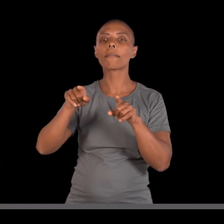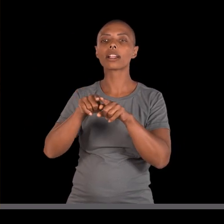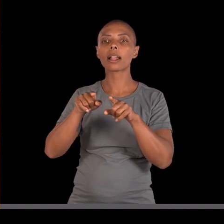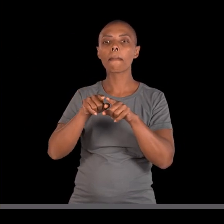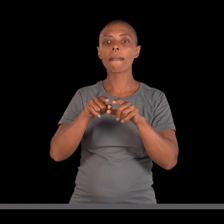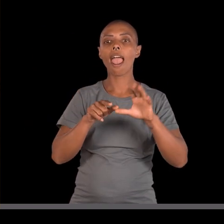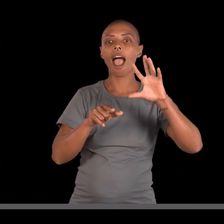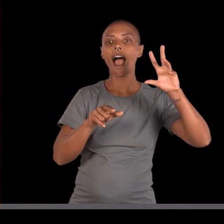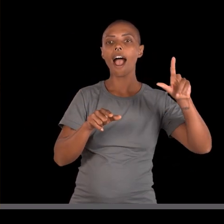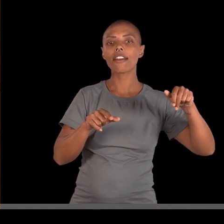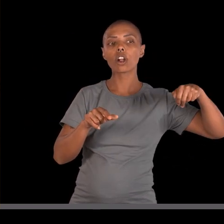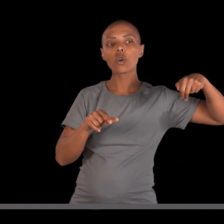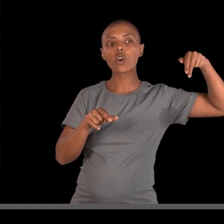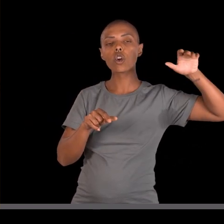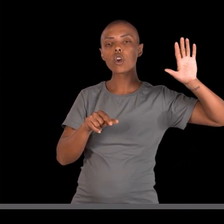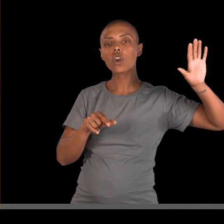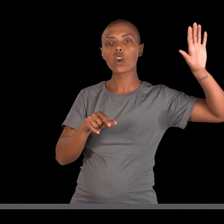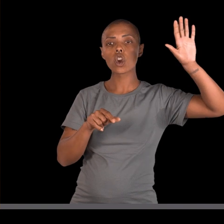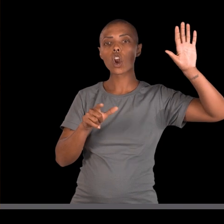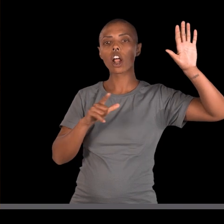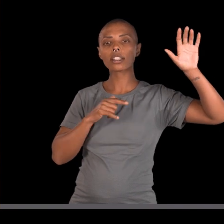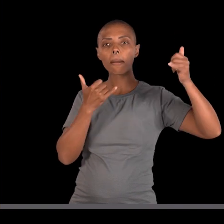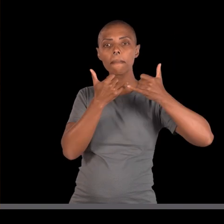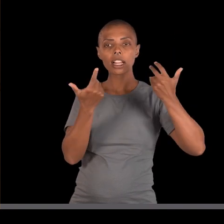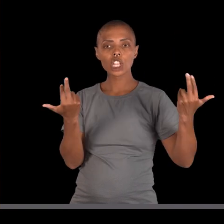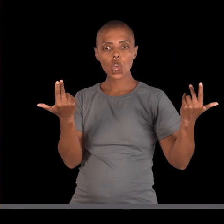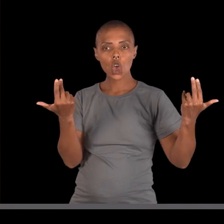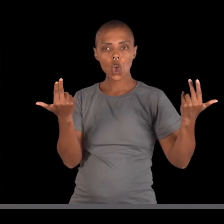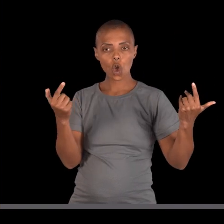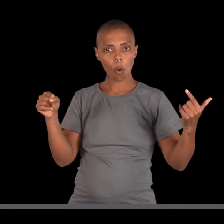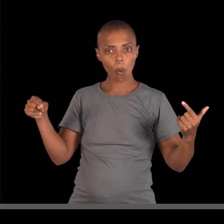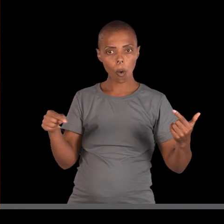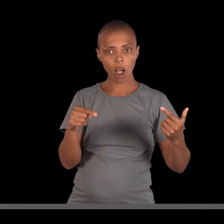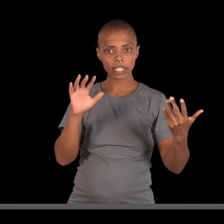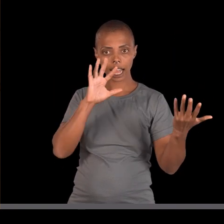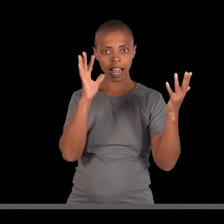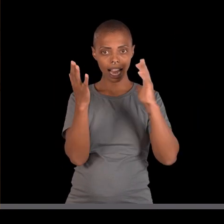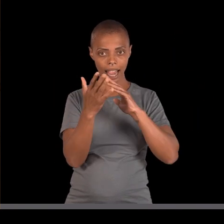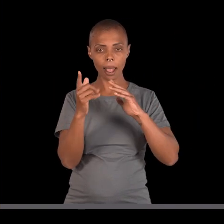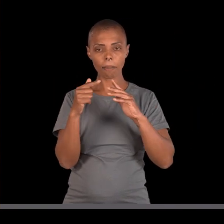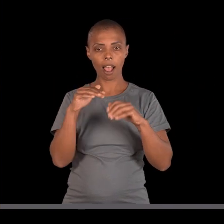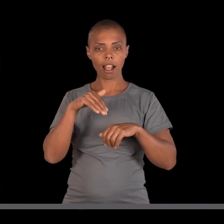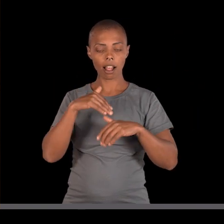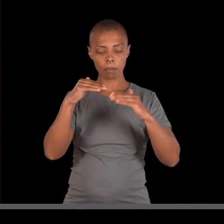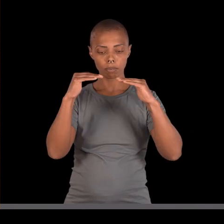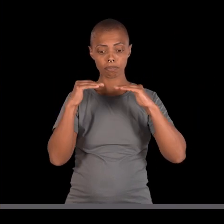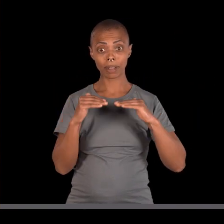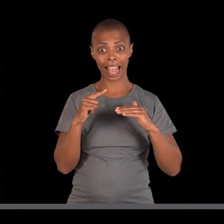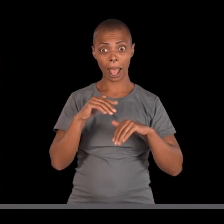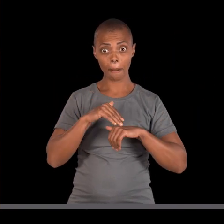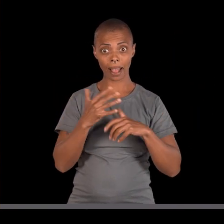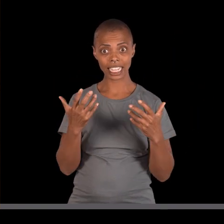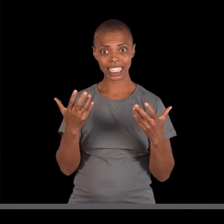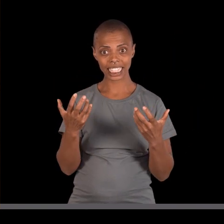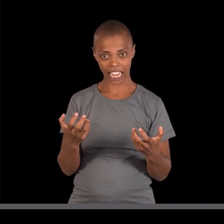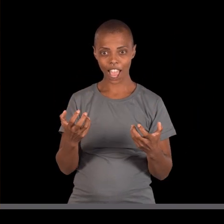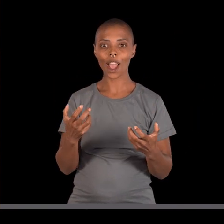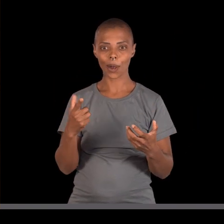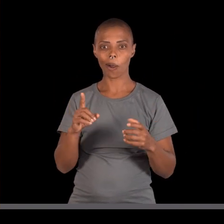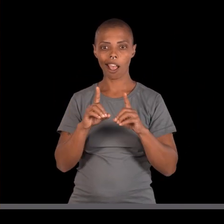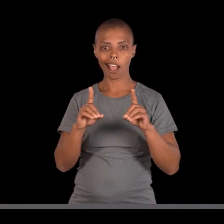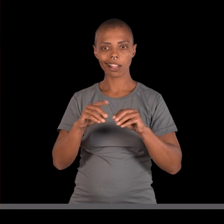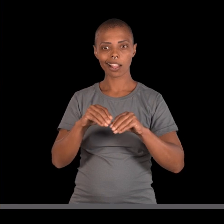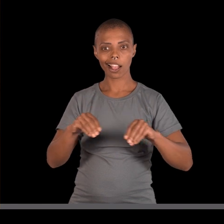Europa e no norte da África. E aí você vai ter os climas mais quentes, o clima árido, né, regiões que estão mais secas